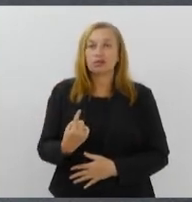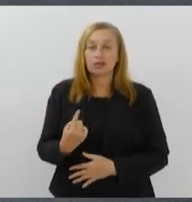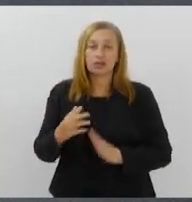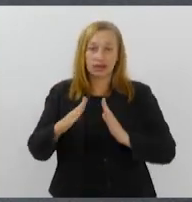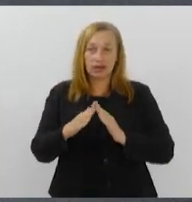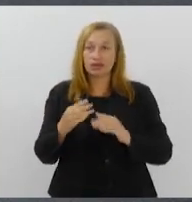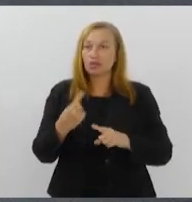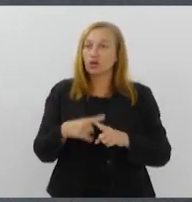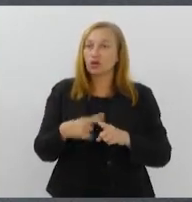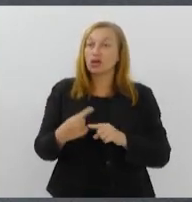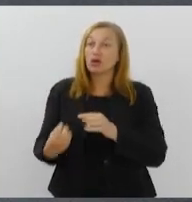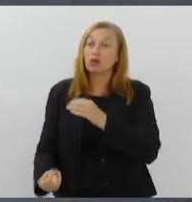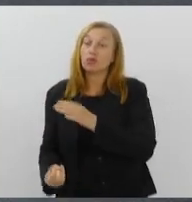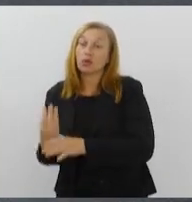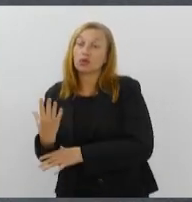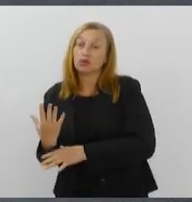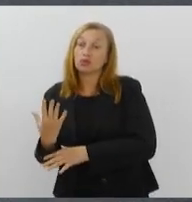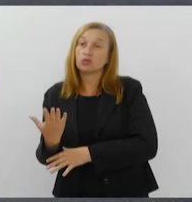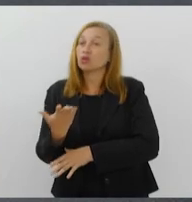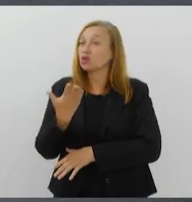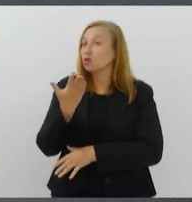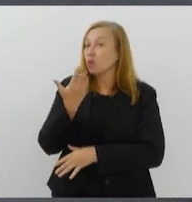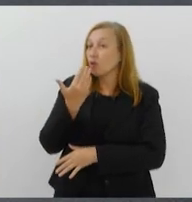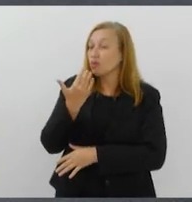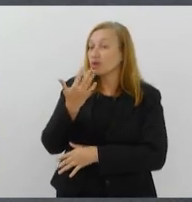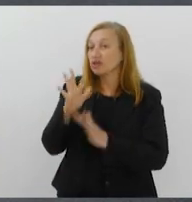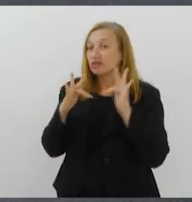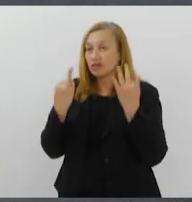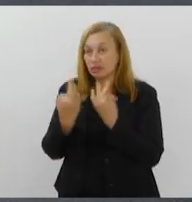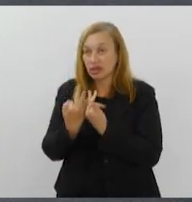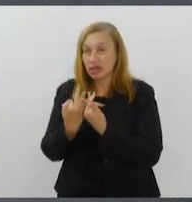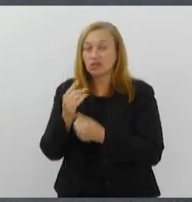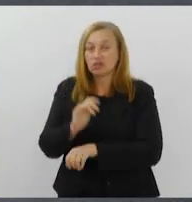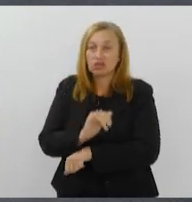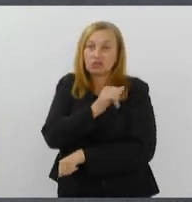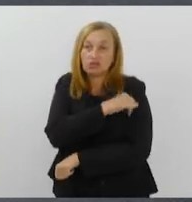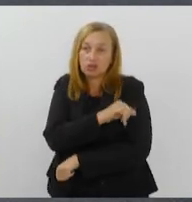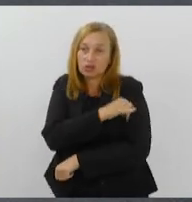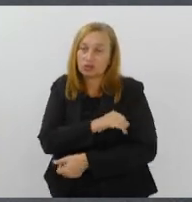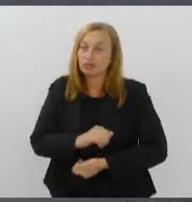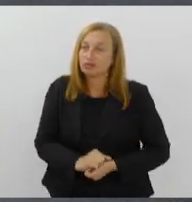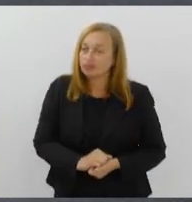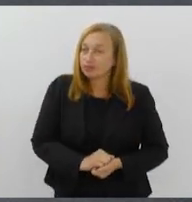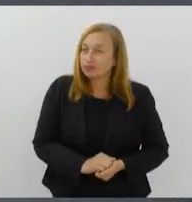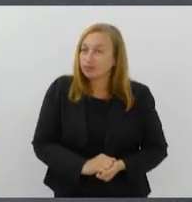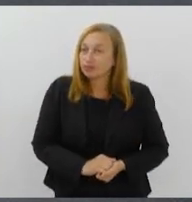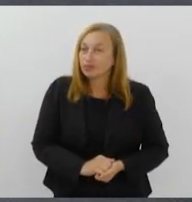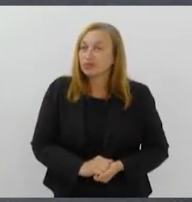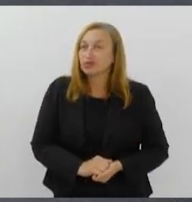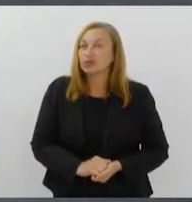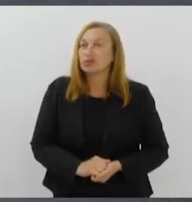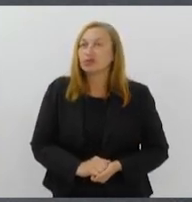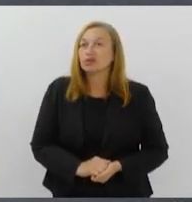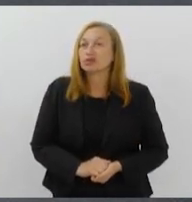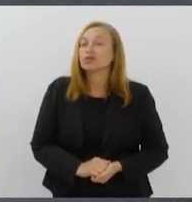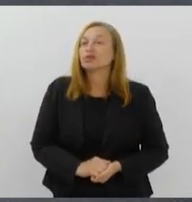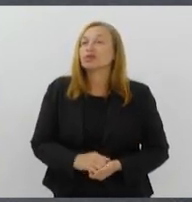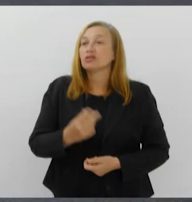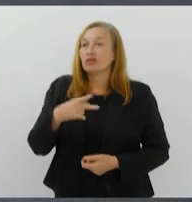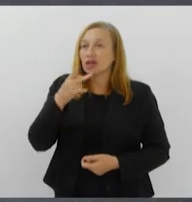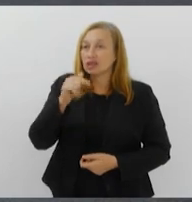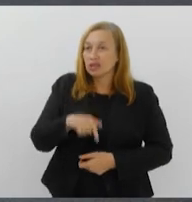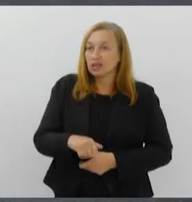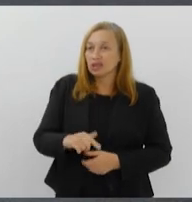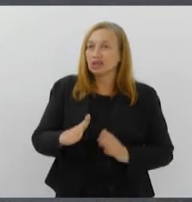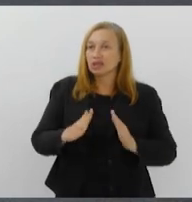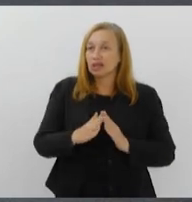são produtores da agricultura familiar fundamentais para o Estado do Rio de Janeiro. A gente tem presidido aqui na Casa a